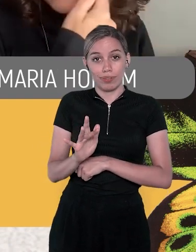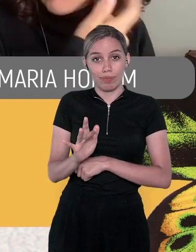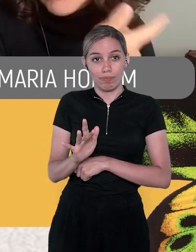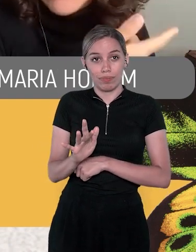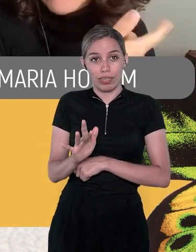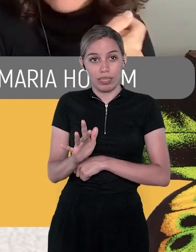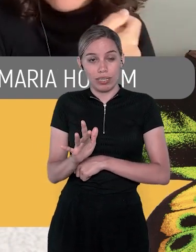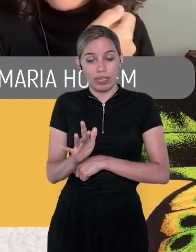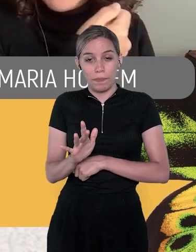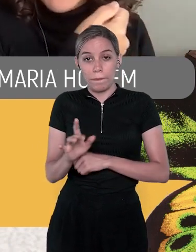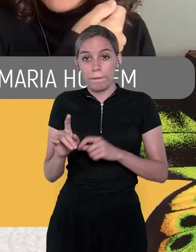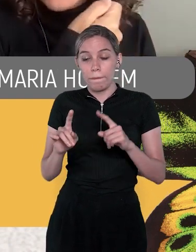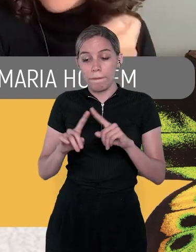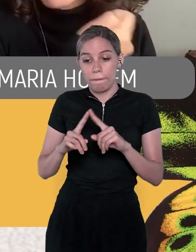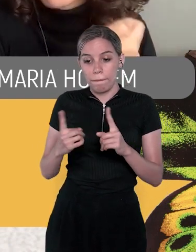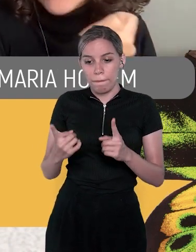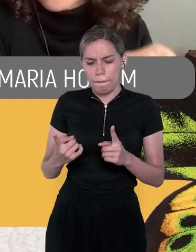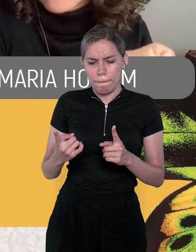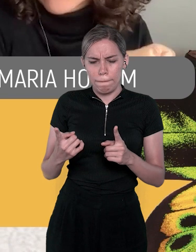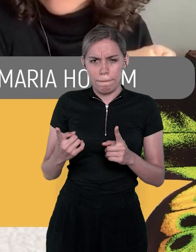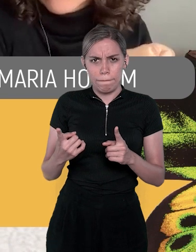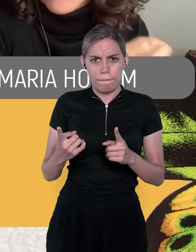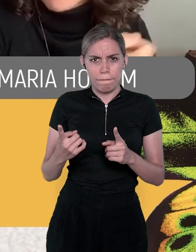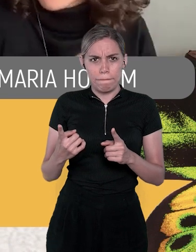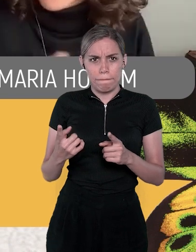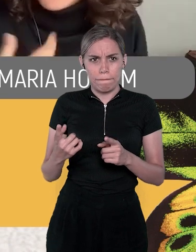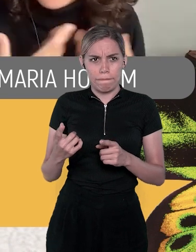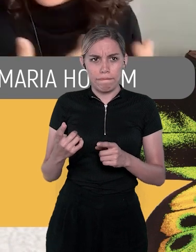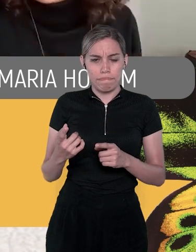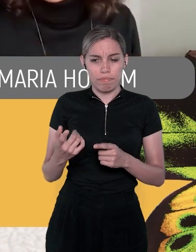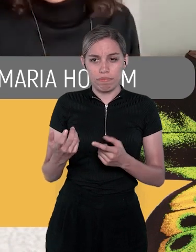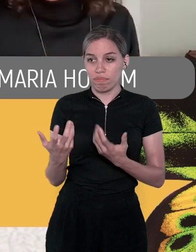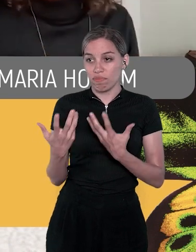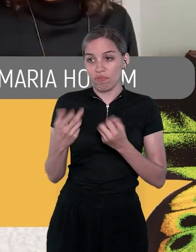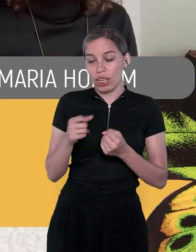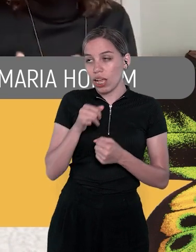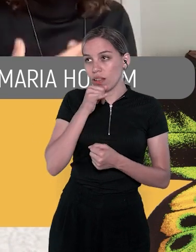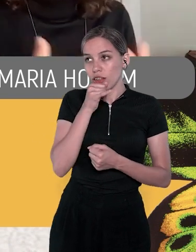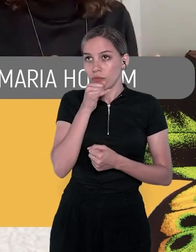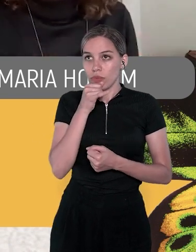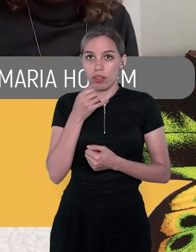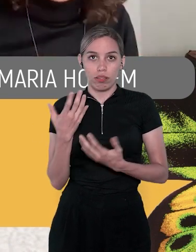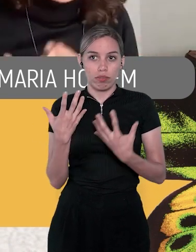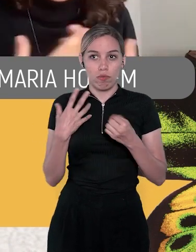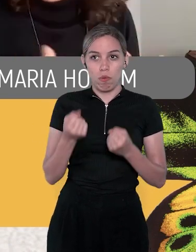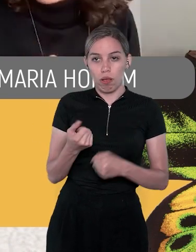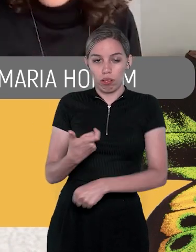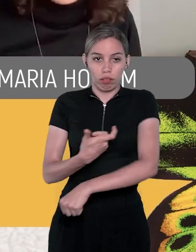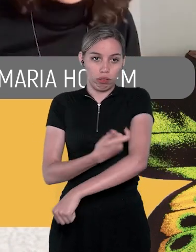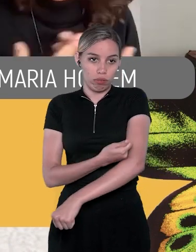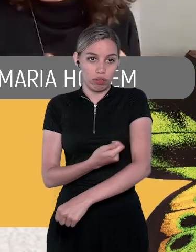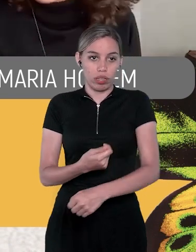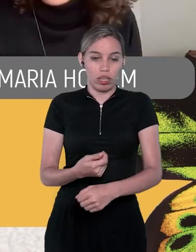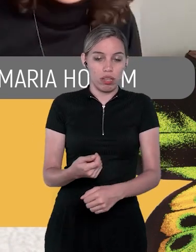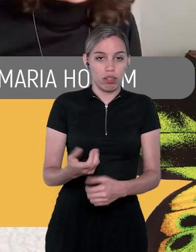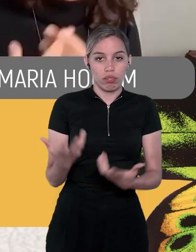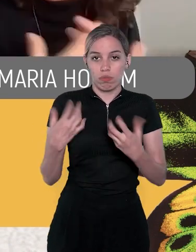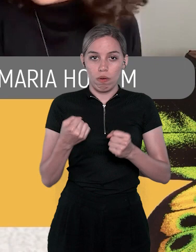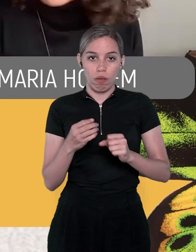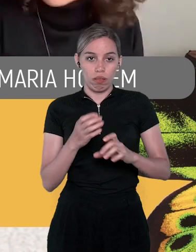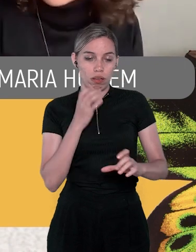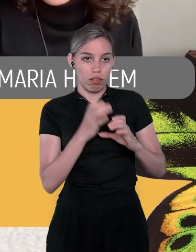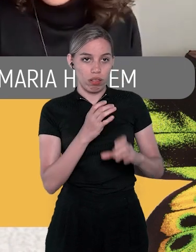delírio, sua crença, sem o fato. Tem uma recusa do fato, tem anti-vacina, anti-fato,